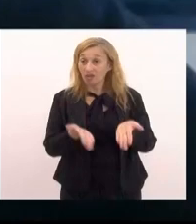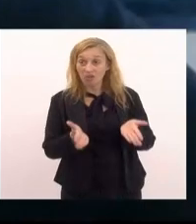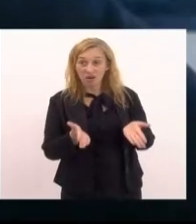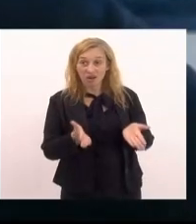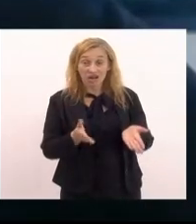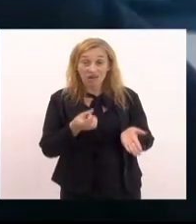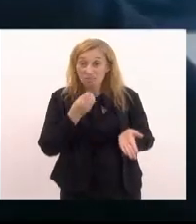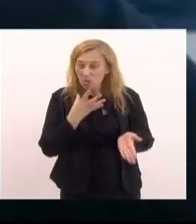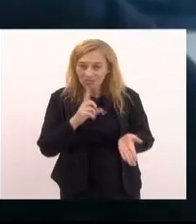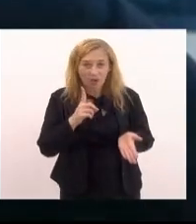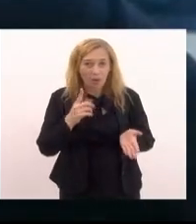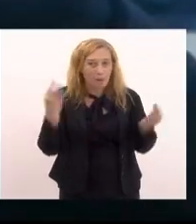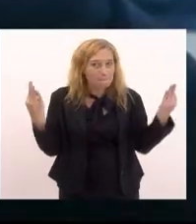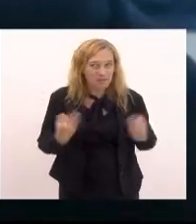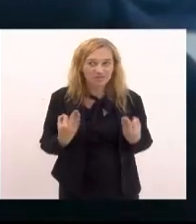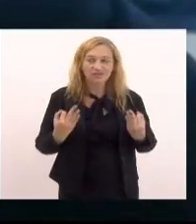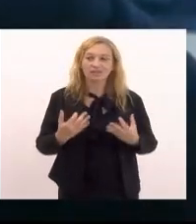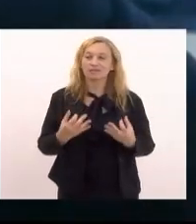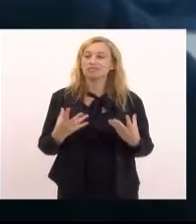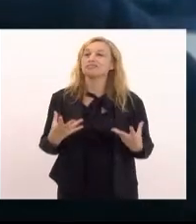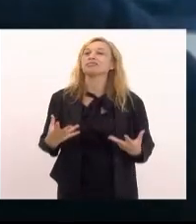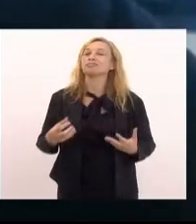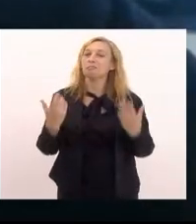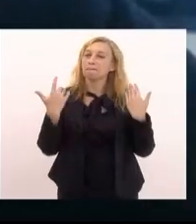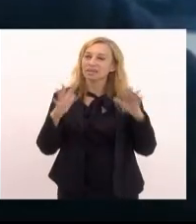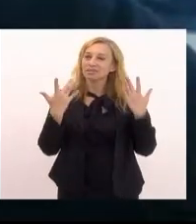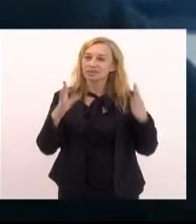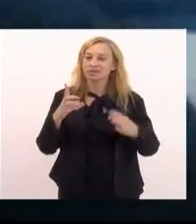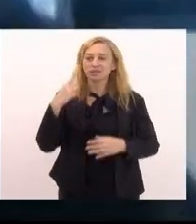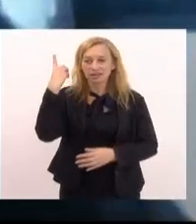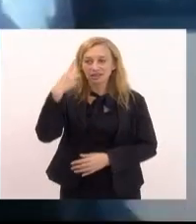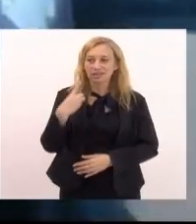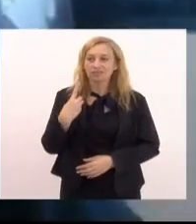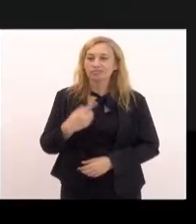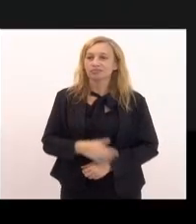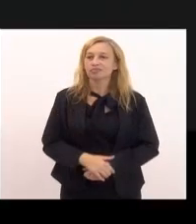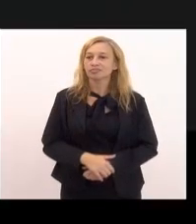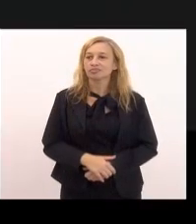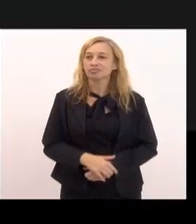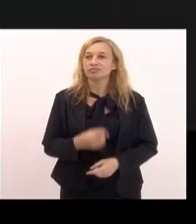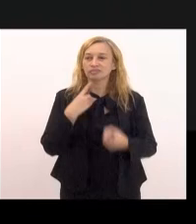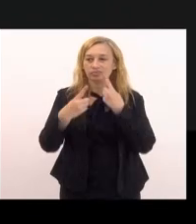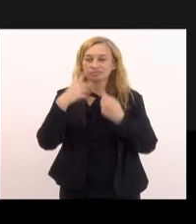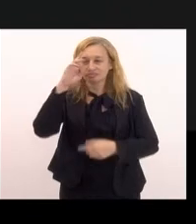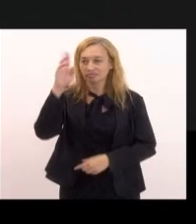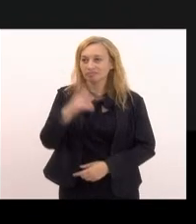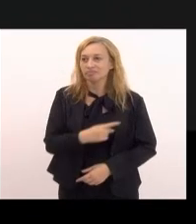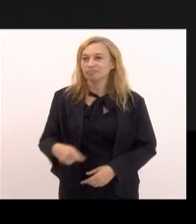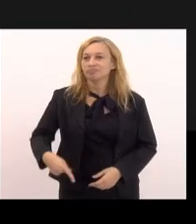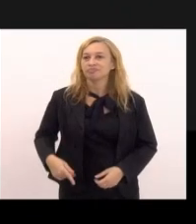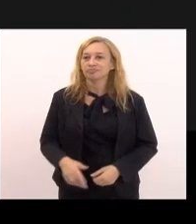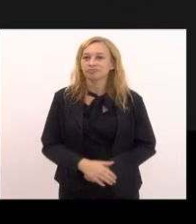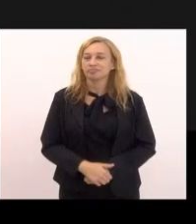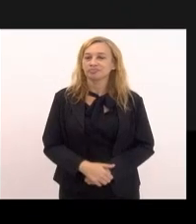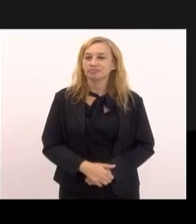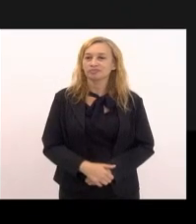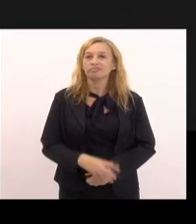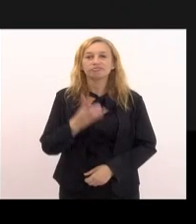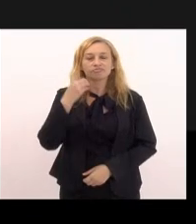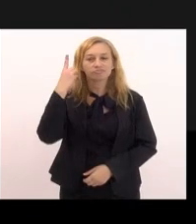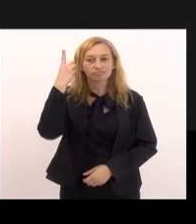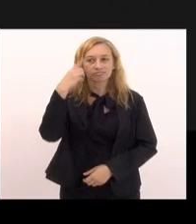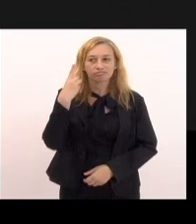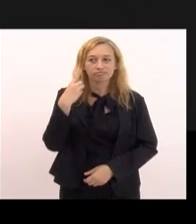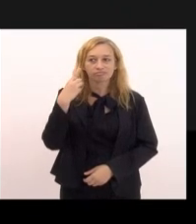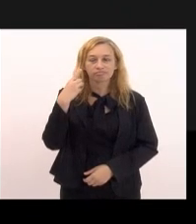é bom, ele é essencial. Parabéns, Dani Monteiro. Para discutir, presidente. Está da Mônica